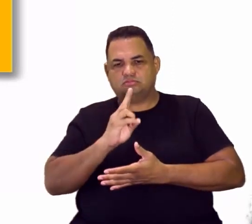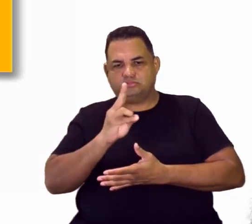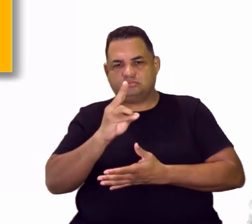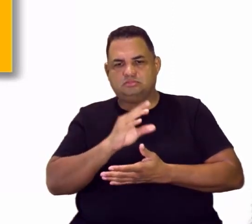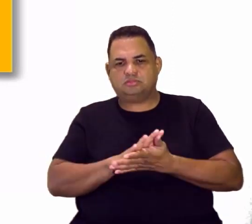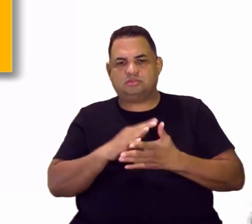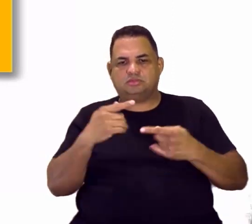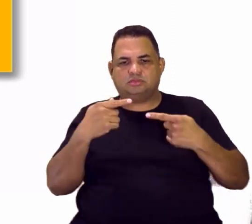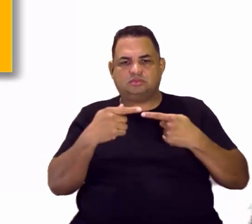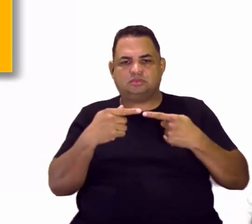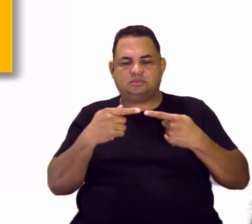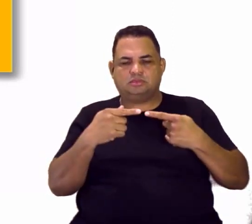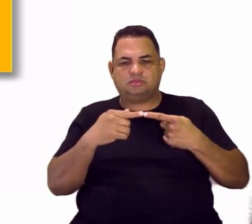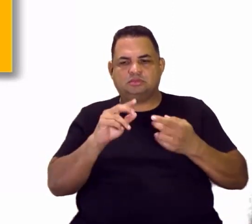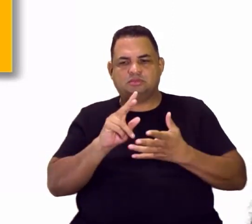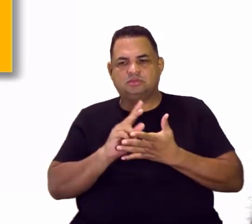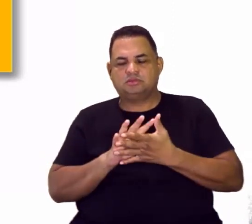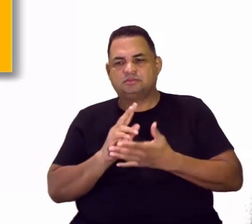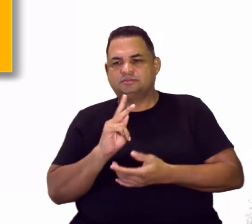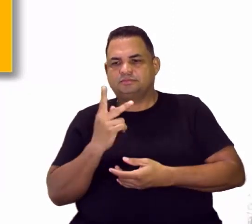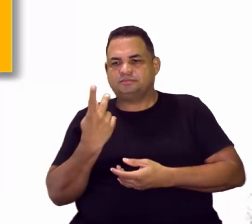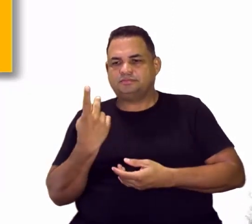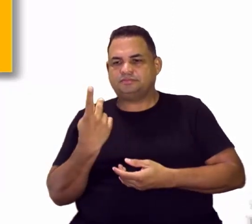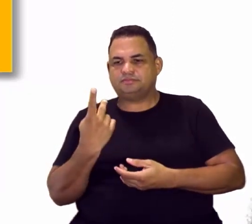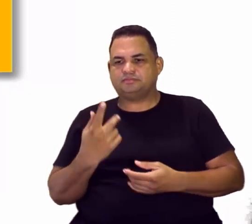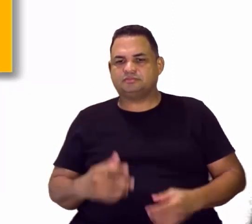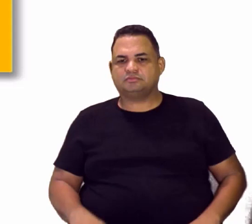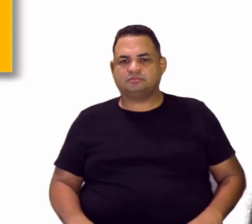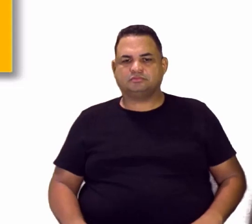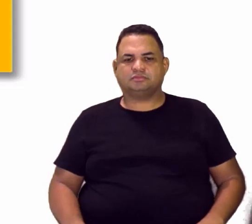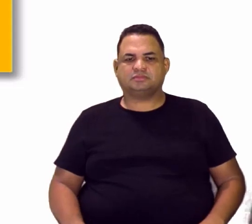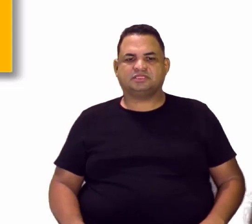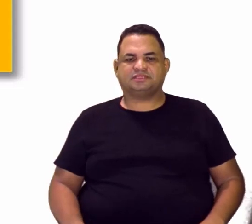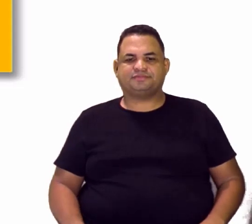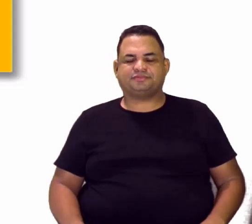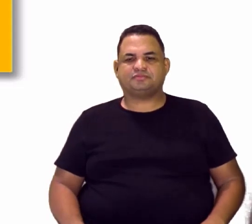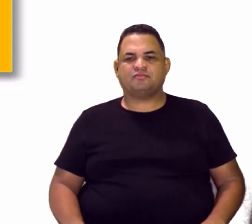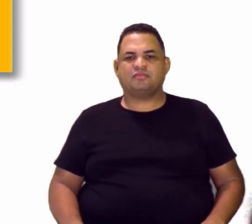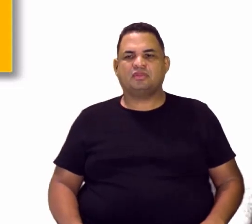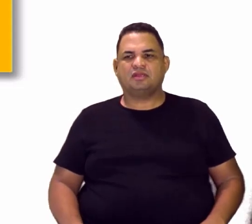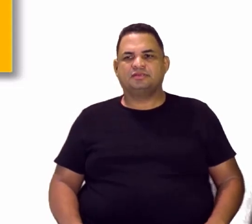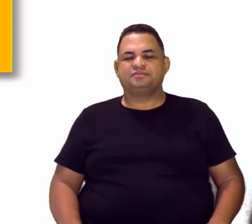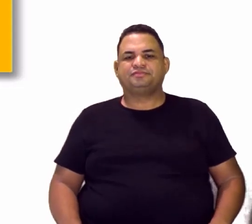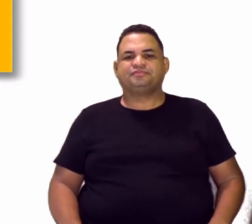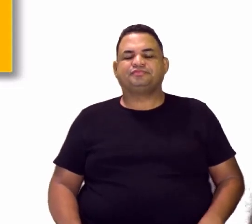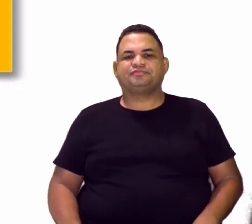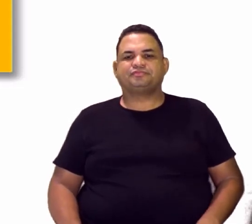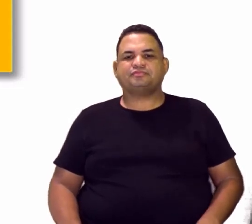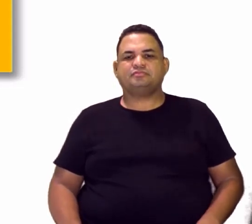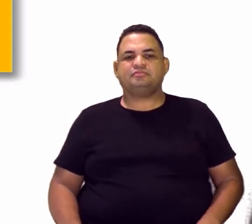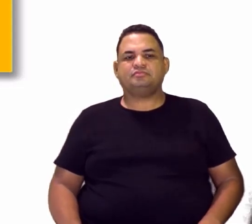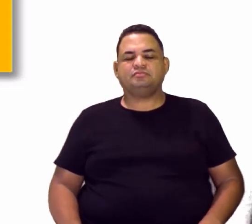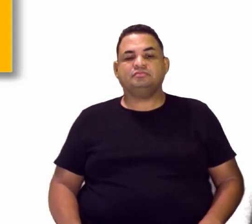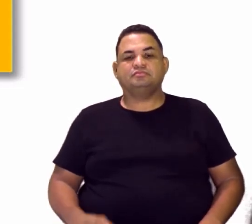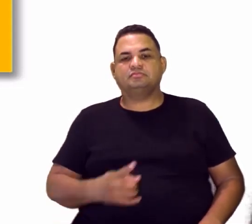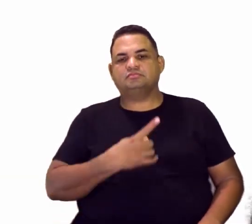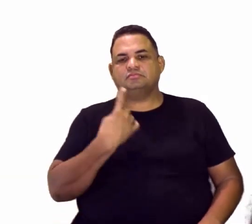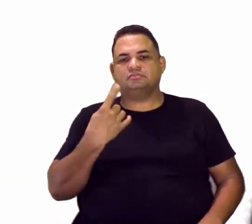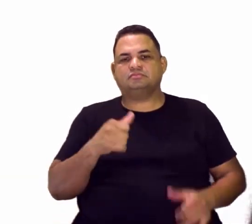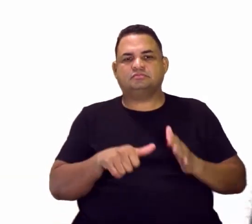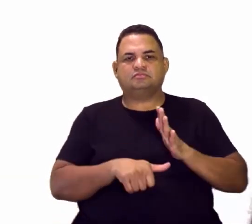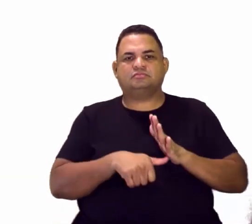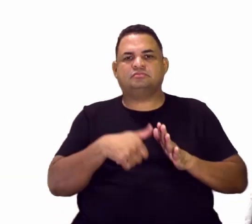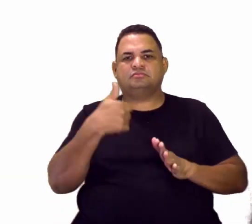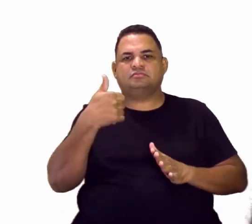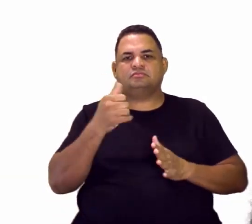permanente e as ligações ou ponte de hidrogênio, não é isso? Isso mesmo. Sendo assim, vamos